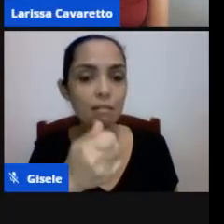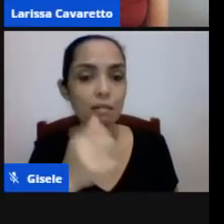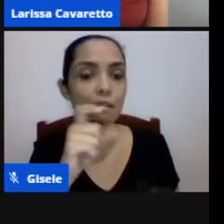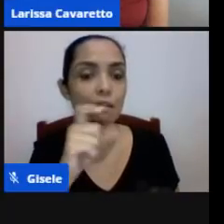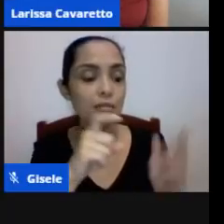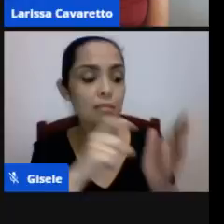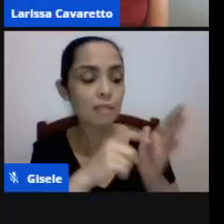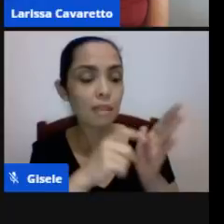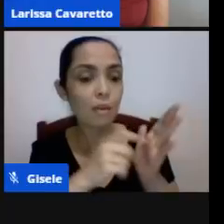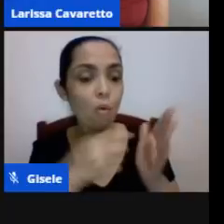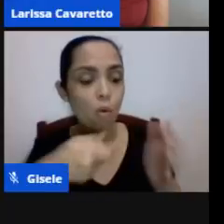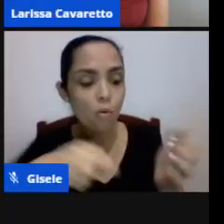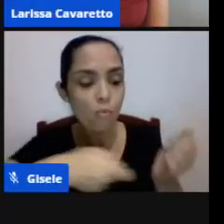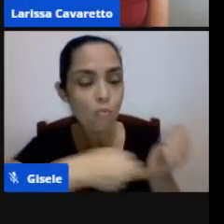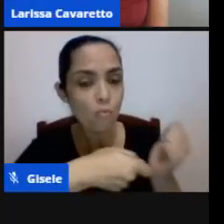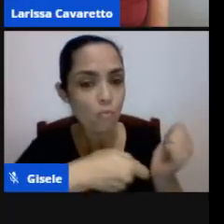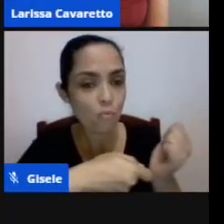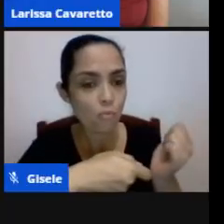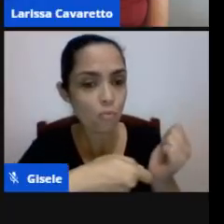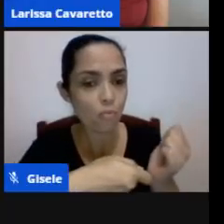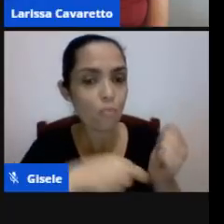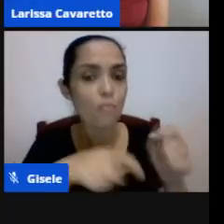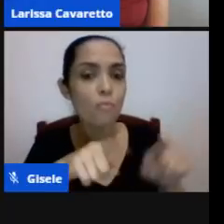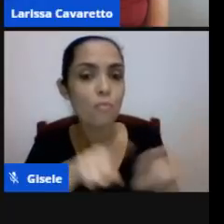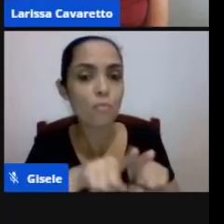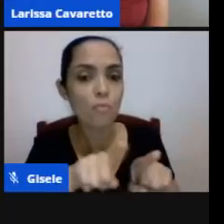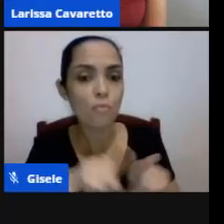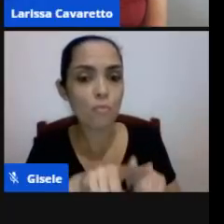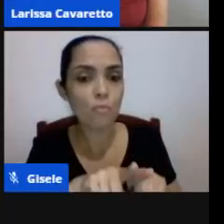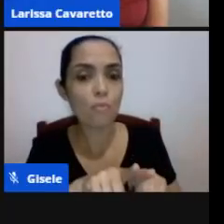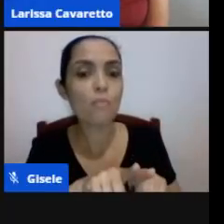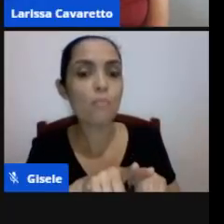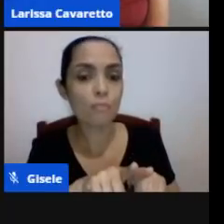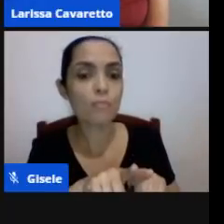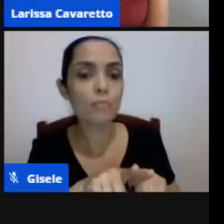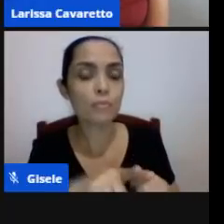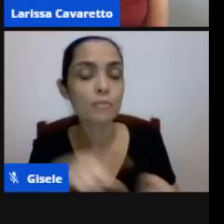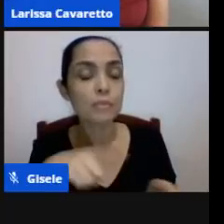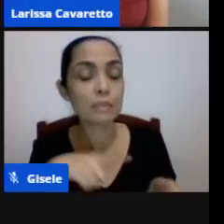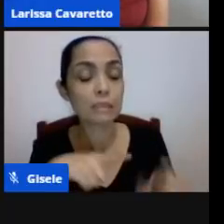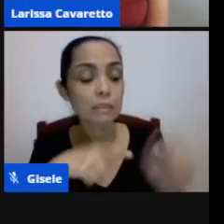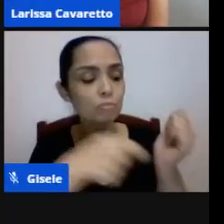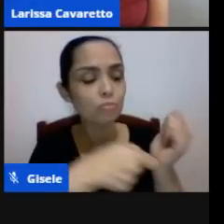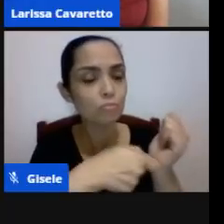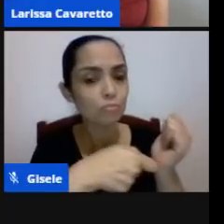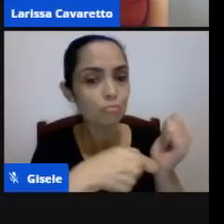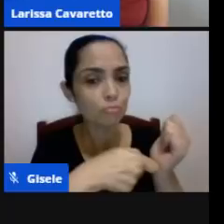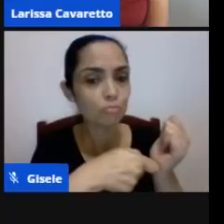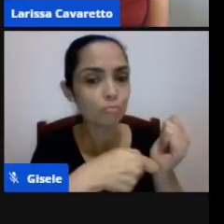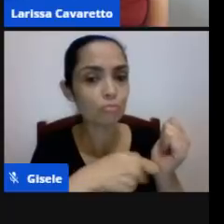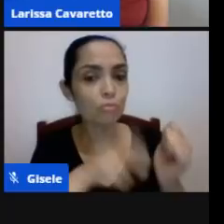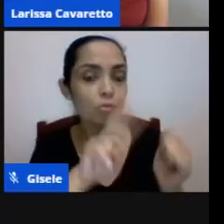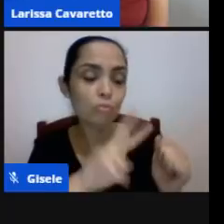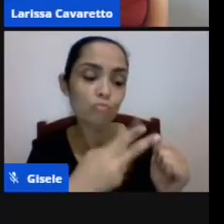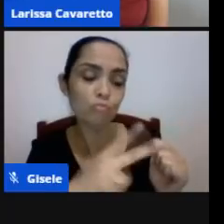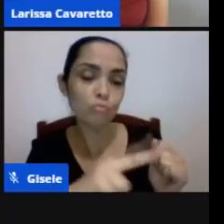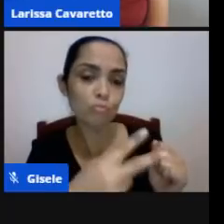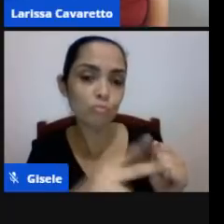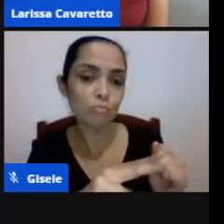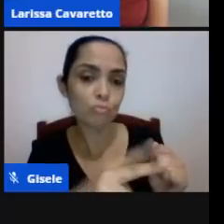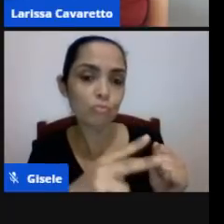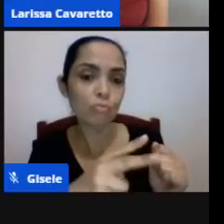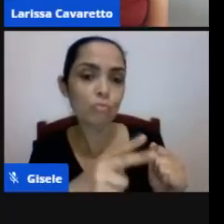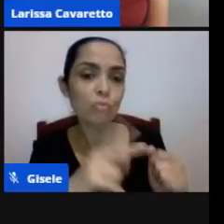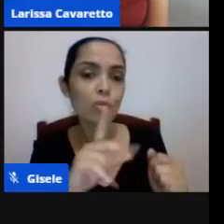para poder ter pilhas e baterias reservas caso seja necessário. Essas foram as orientações para o uso do termômetro